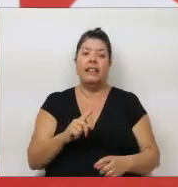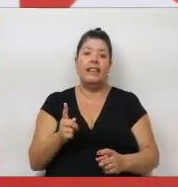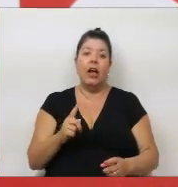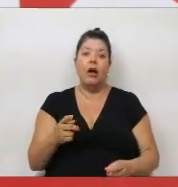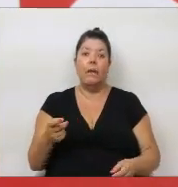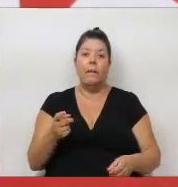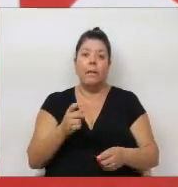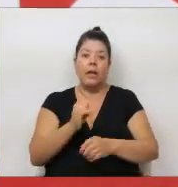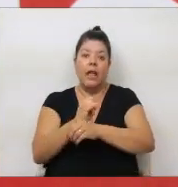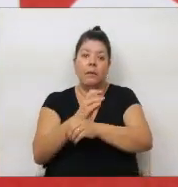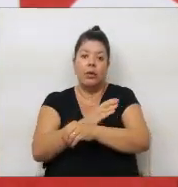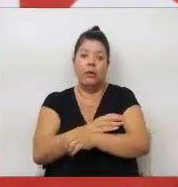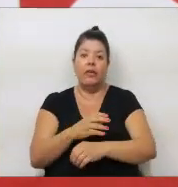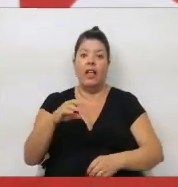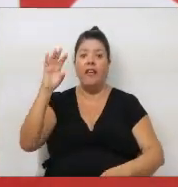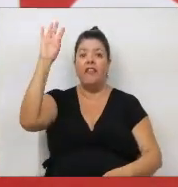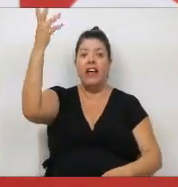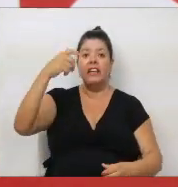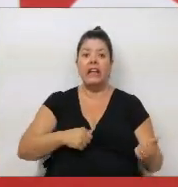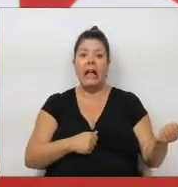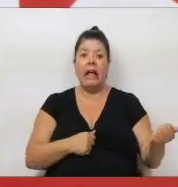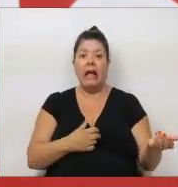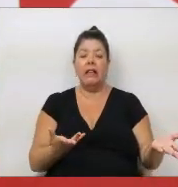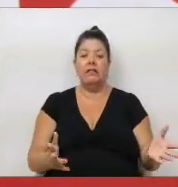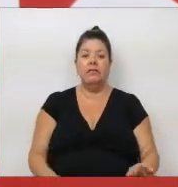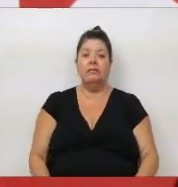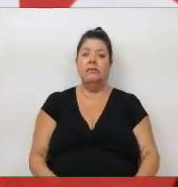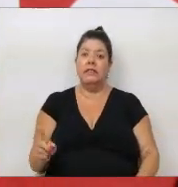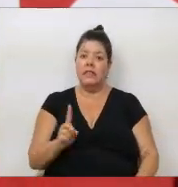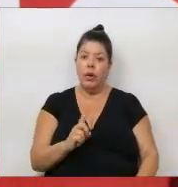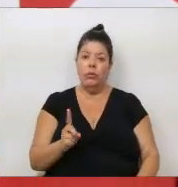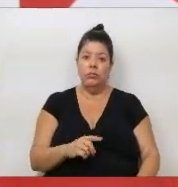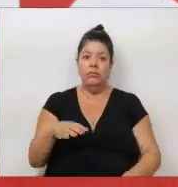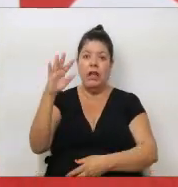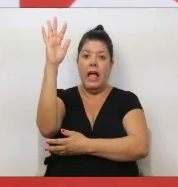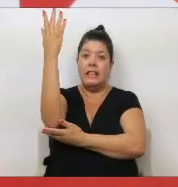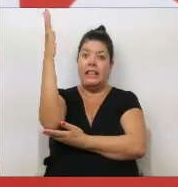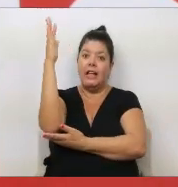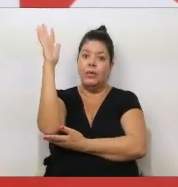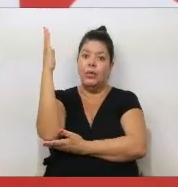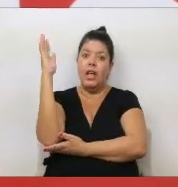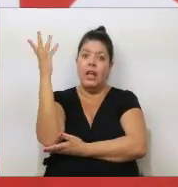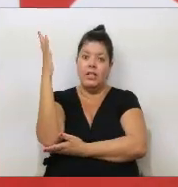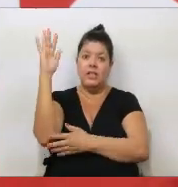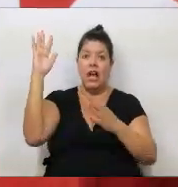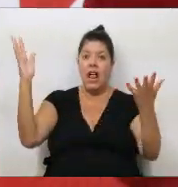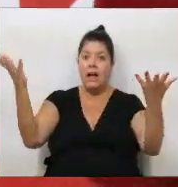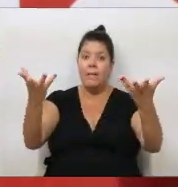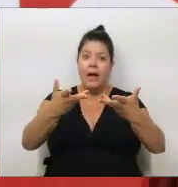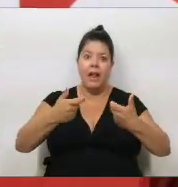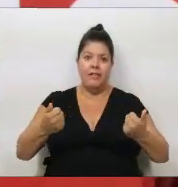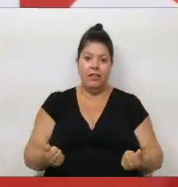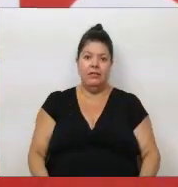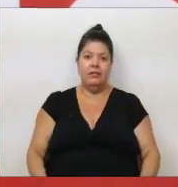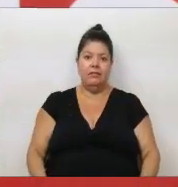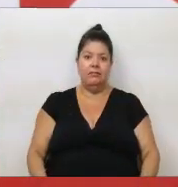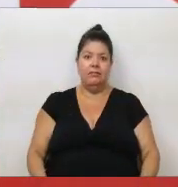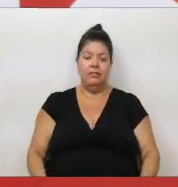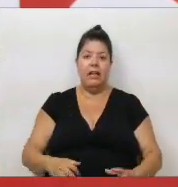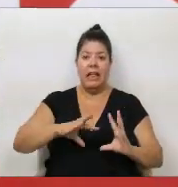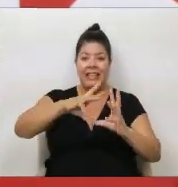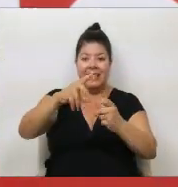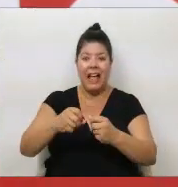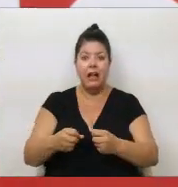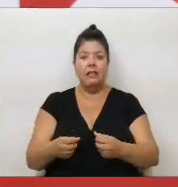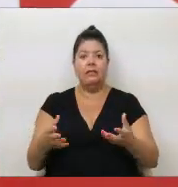rave. Mas a Imbituba é linda, é natureza, é roots. As pessoas dizem Imbituba é roots, é terra, né?